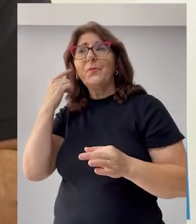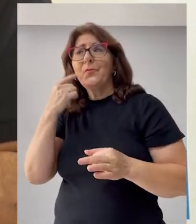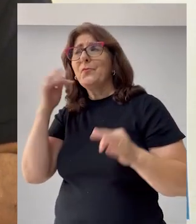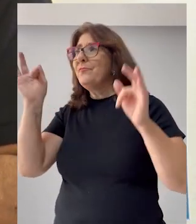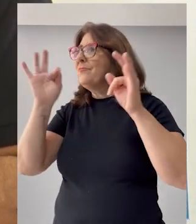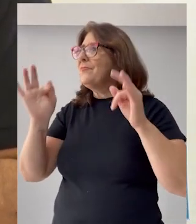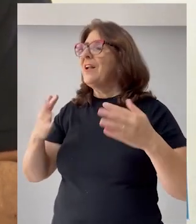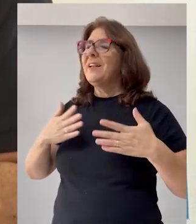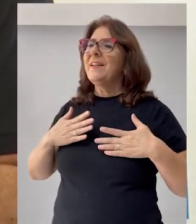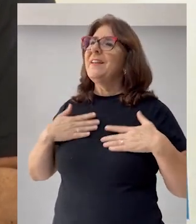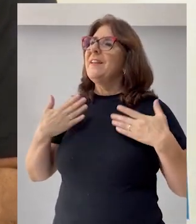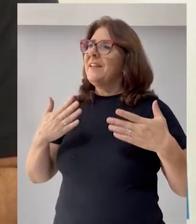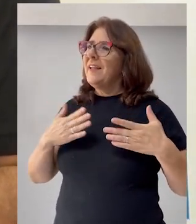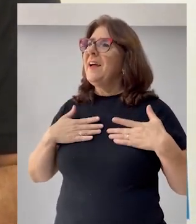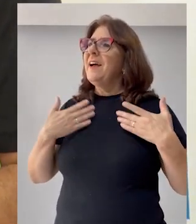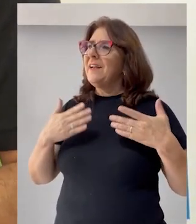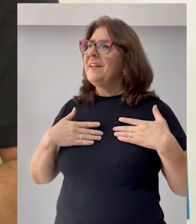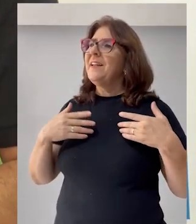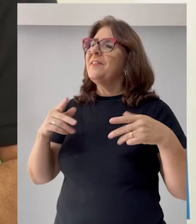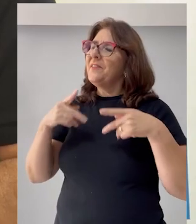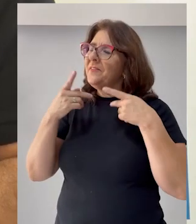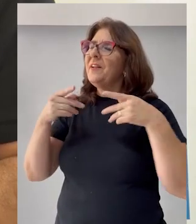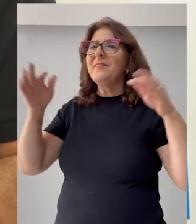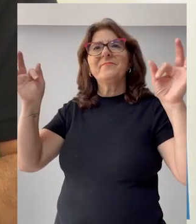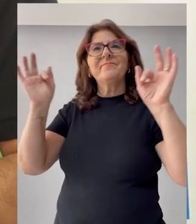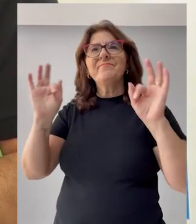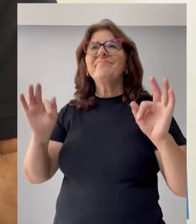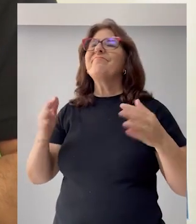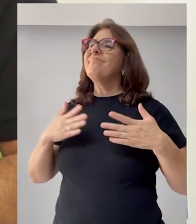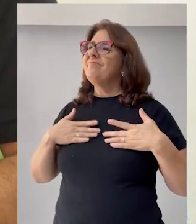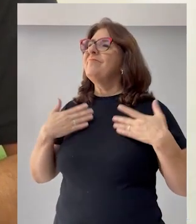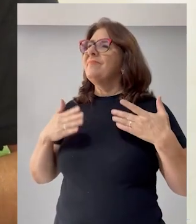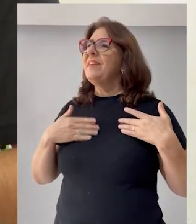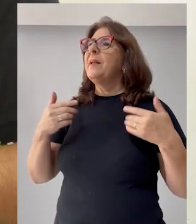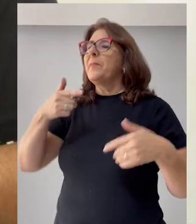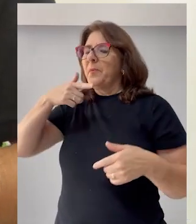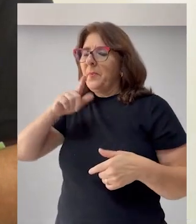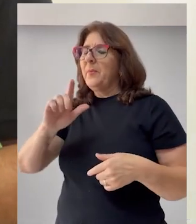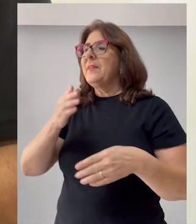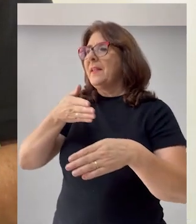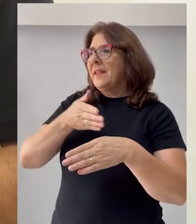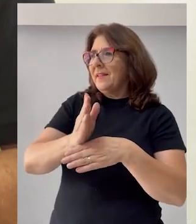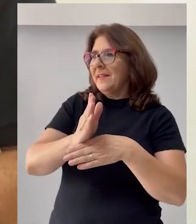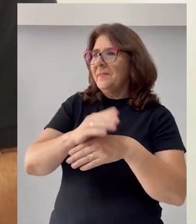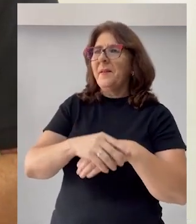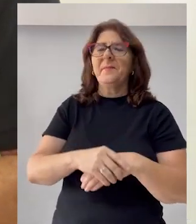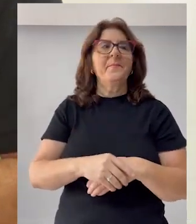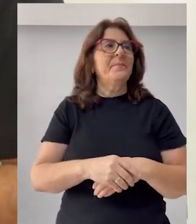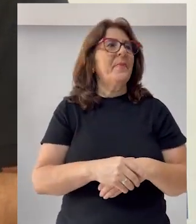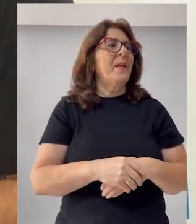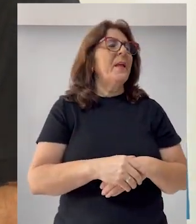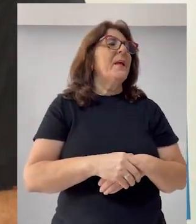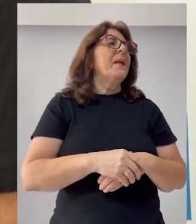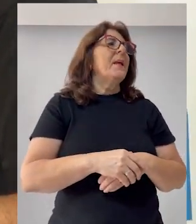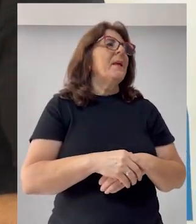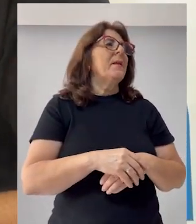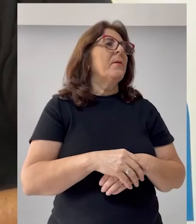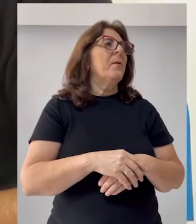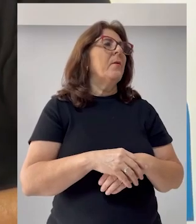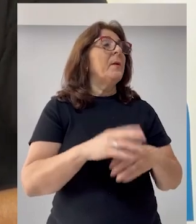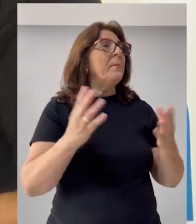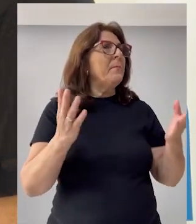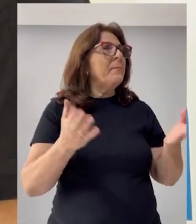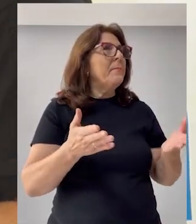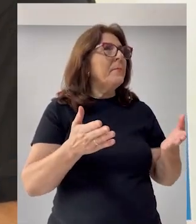e eles dão um feedback sim. E temos que ficar alegres devido a essa acessibilidade. E Antônio, só para